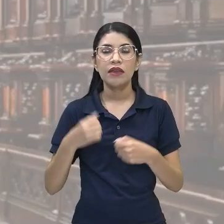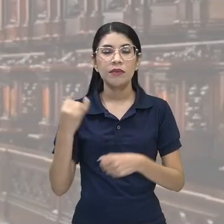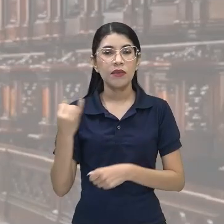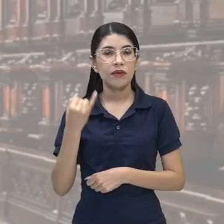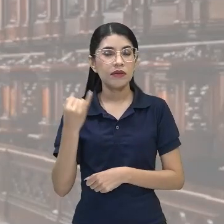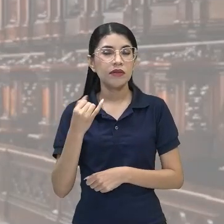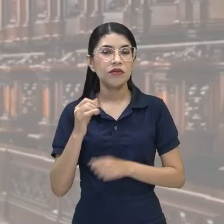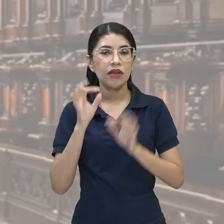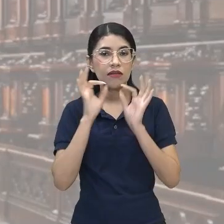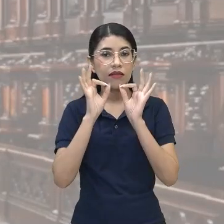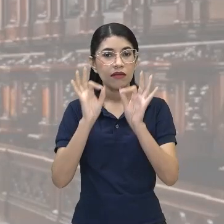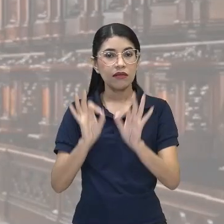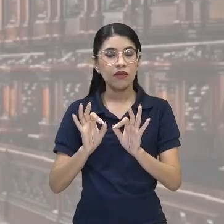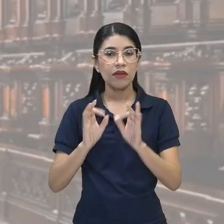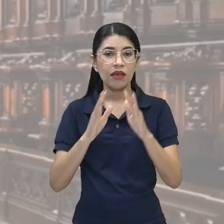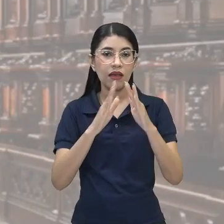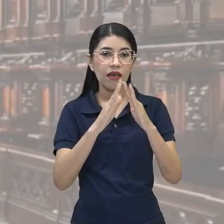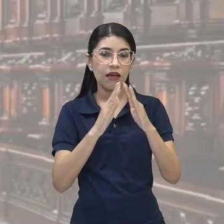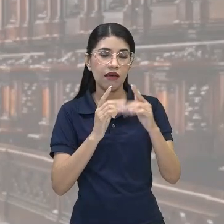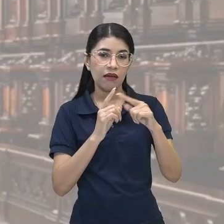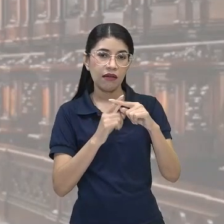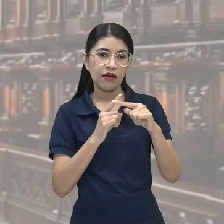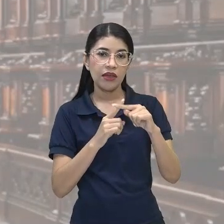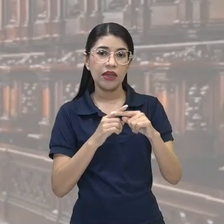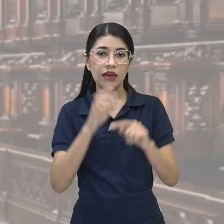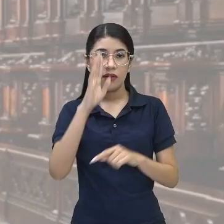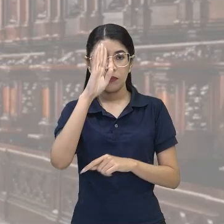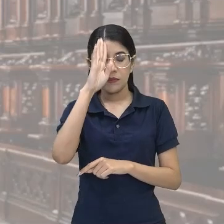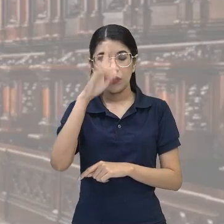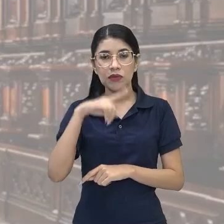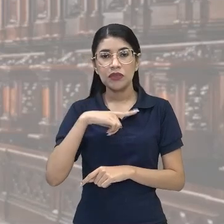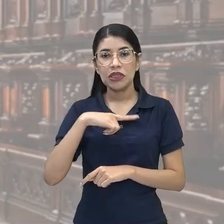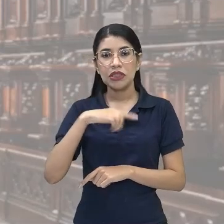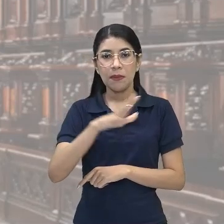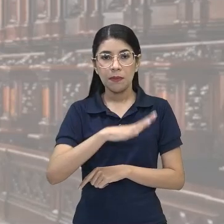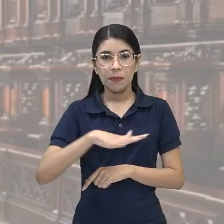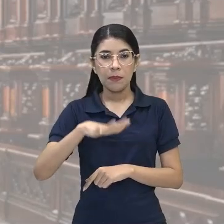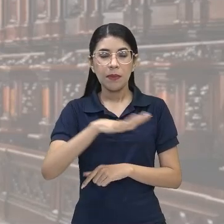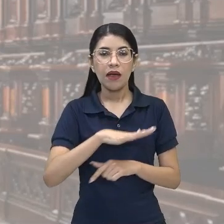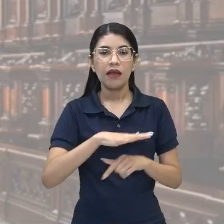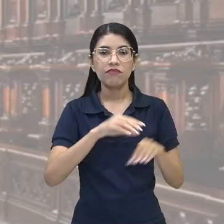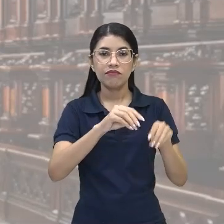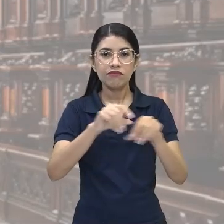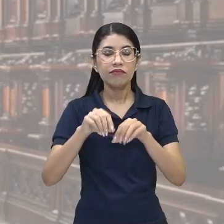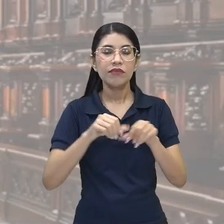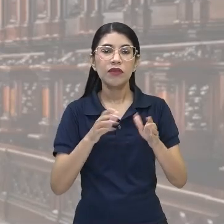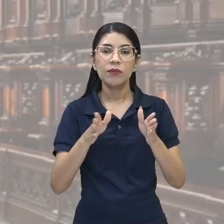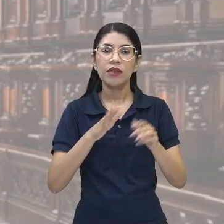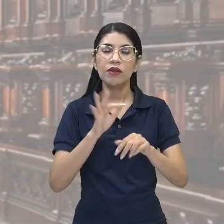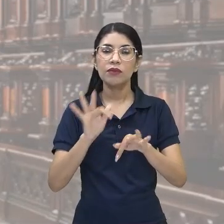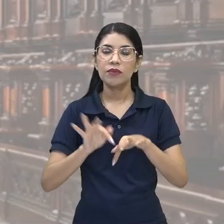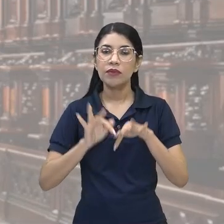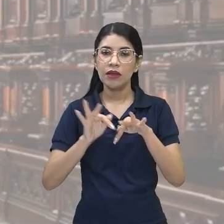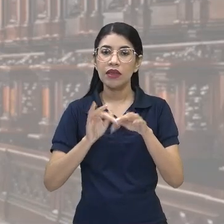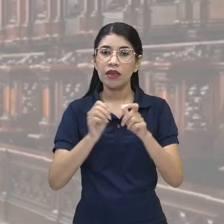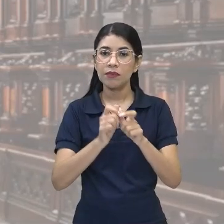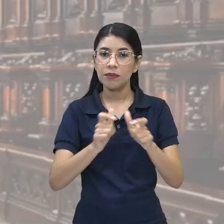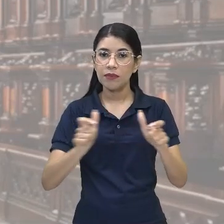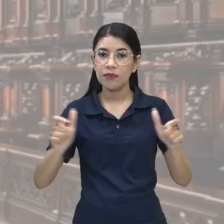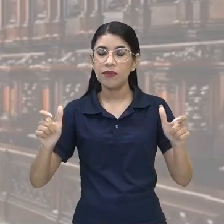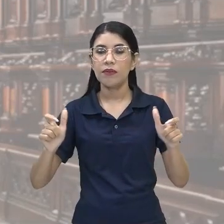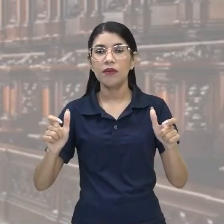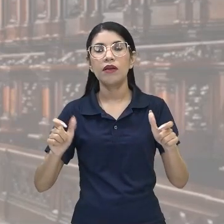igreja ela vai ser a principal detentora de terras, né, dentro do período medieval. E sua expansão